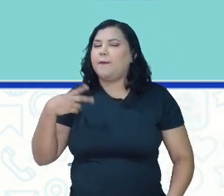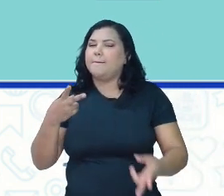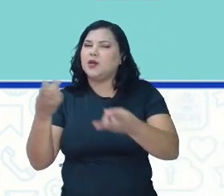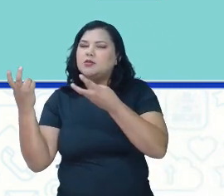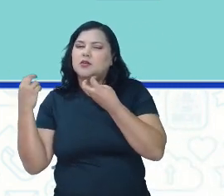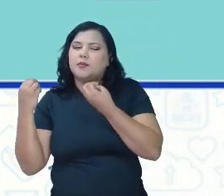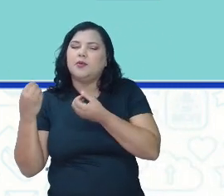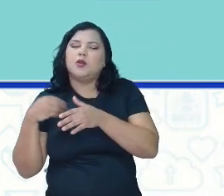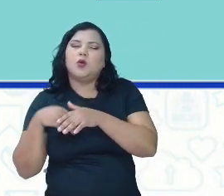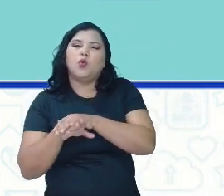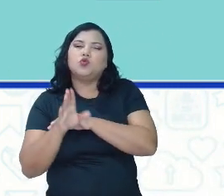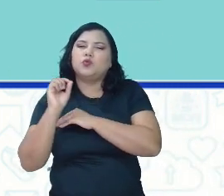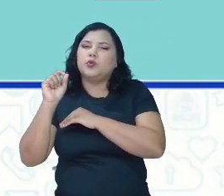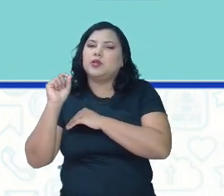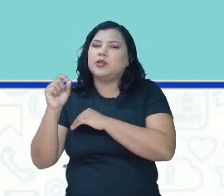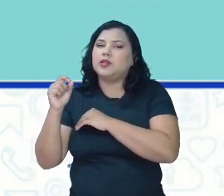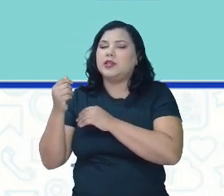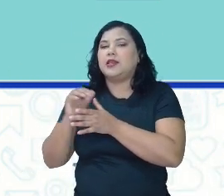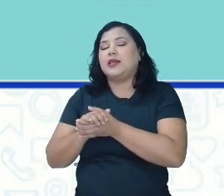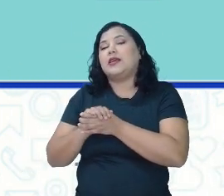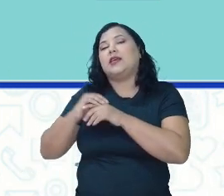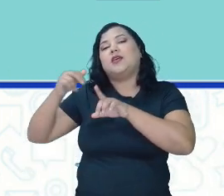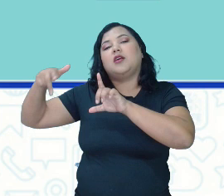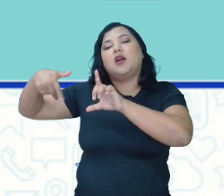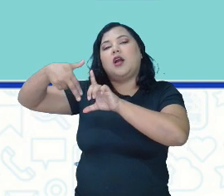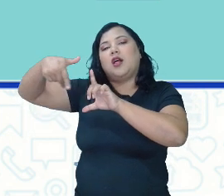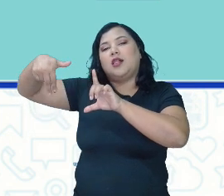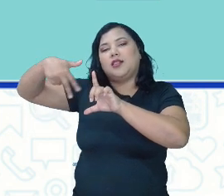mais comuns em animes, né?